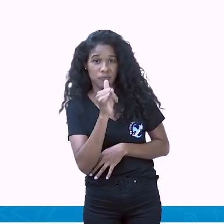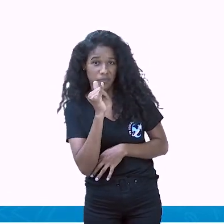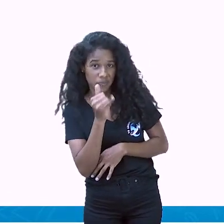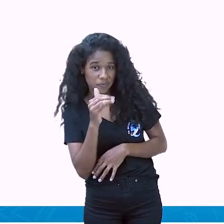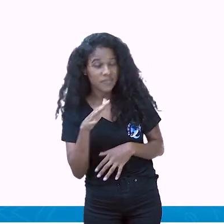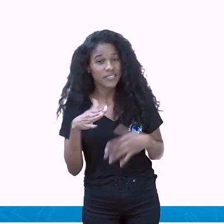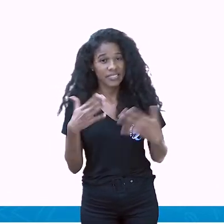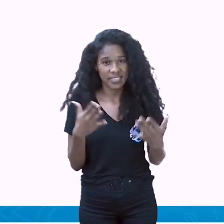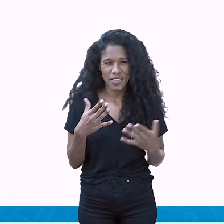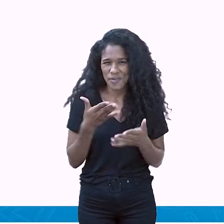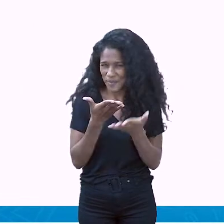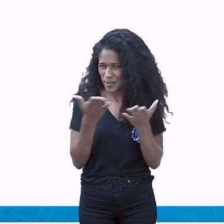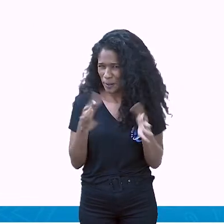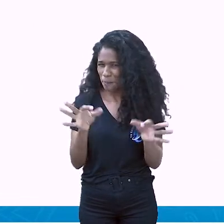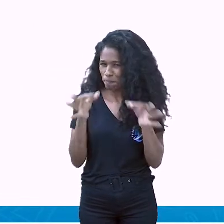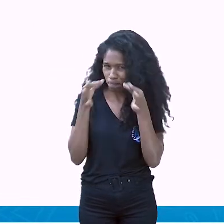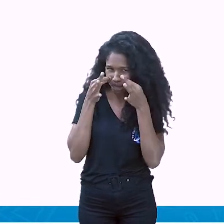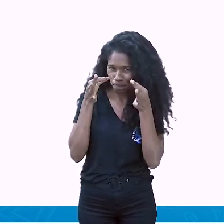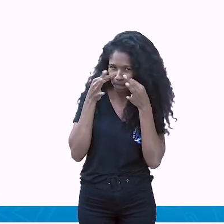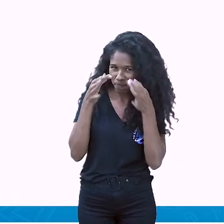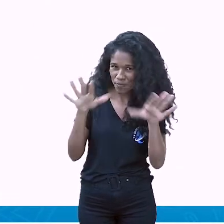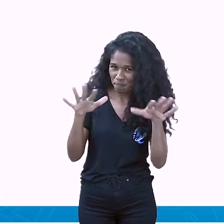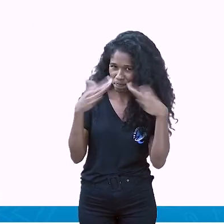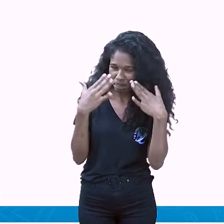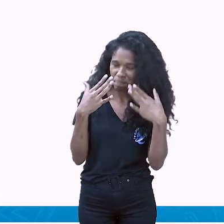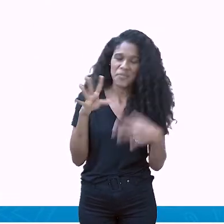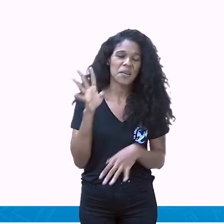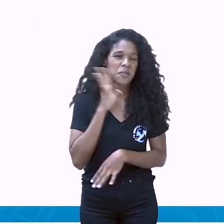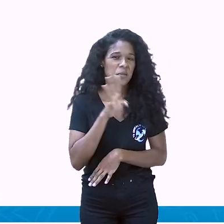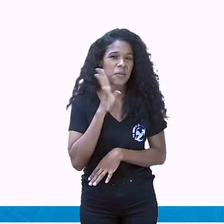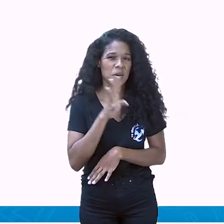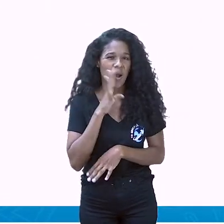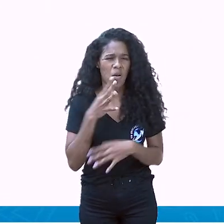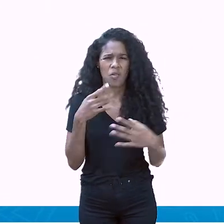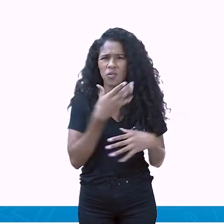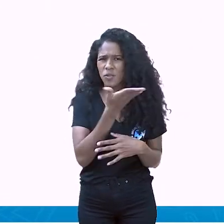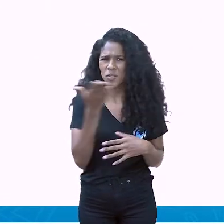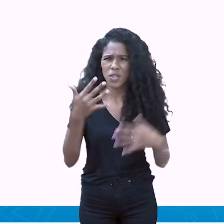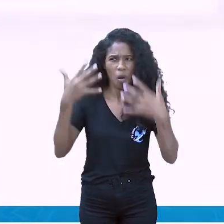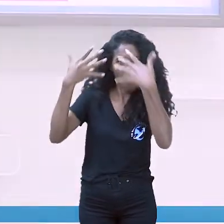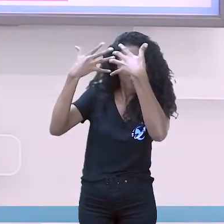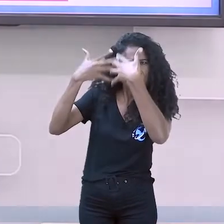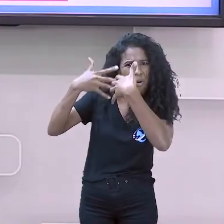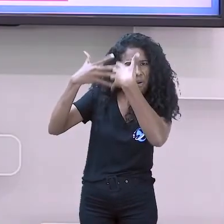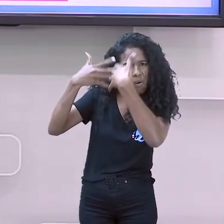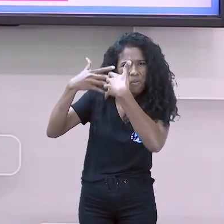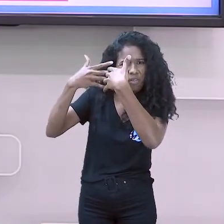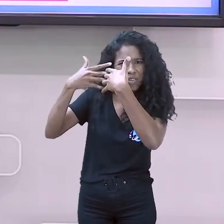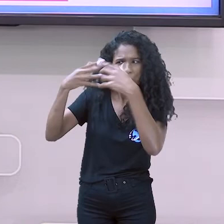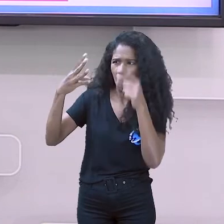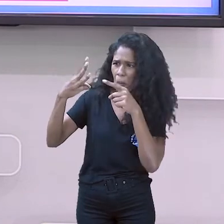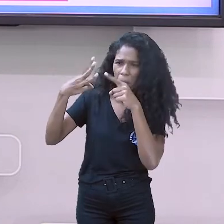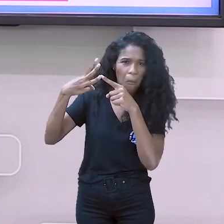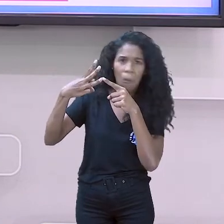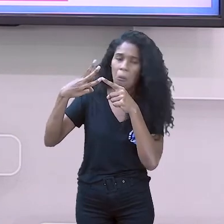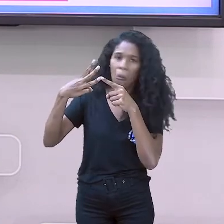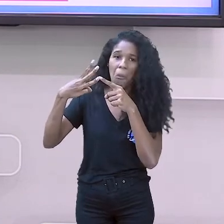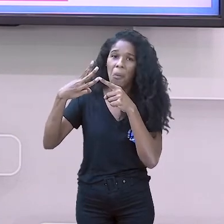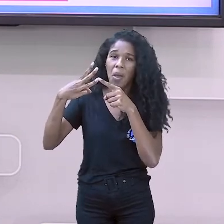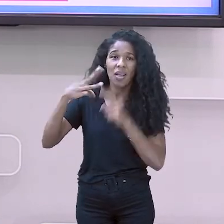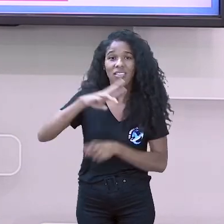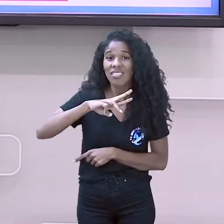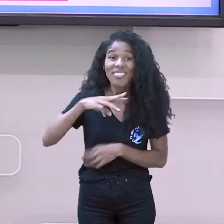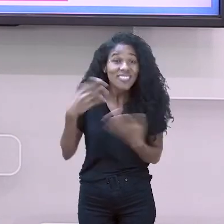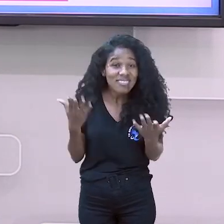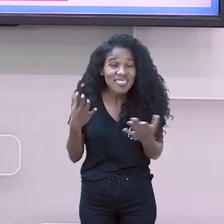Parabéns, gostei de ver. Não confundiram não com aquele outro que é o intrometido, né? O onisciente? É porque não apareceu